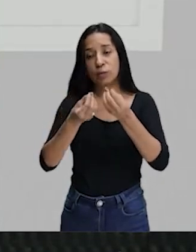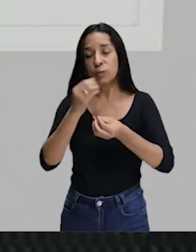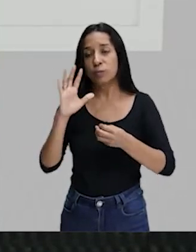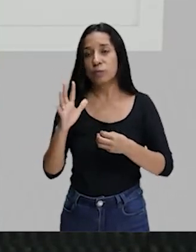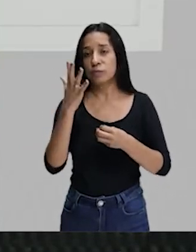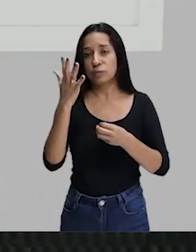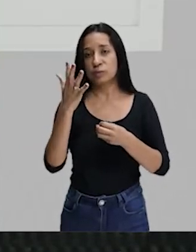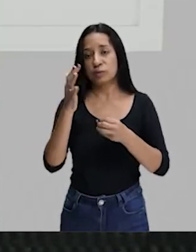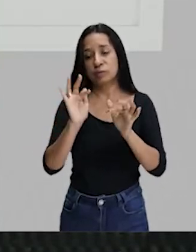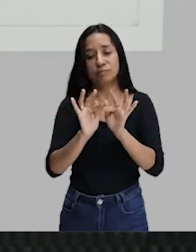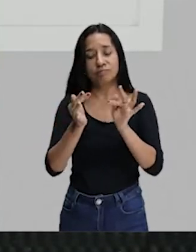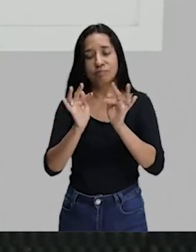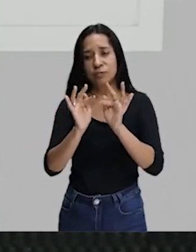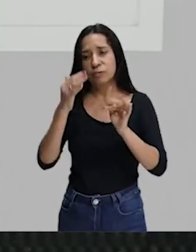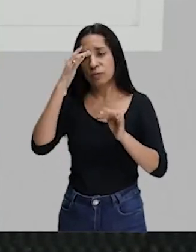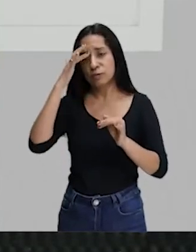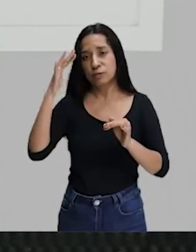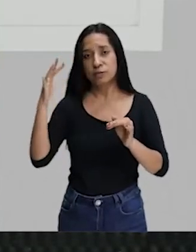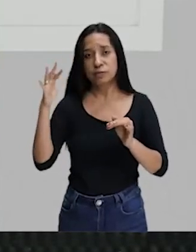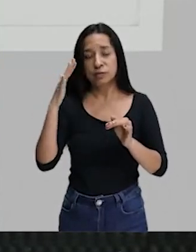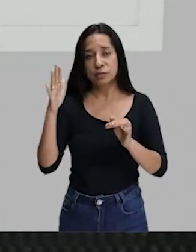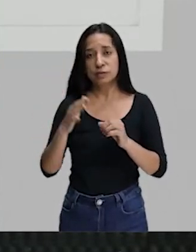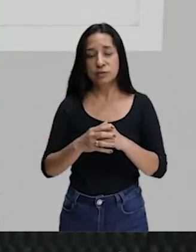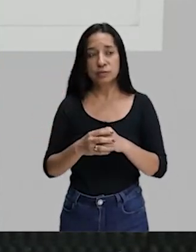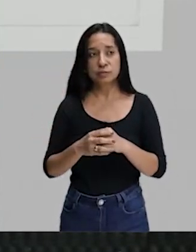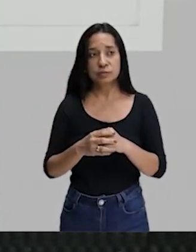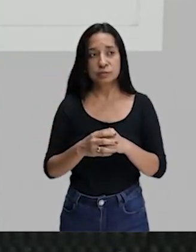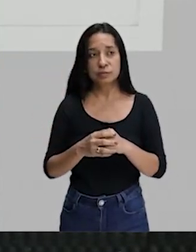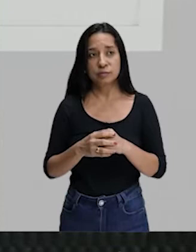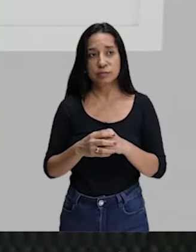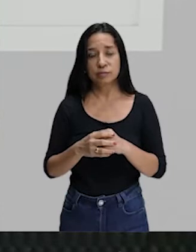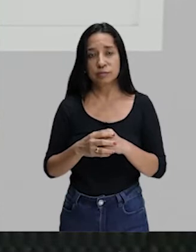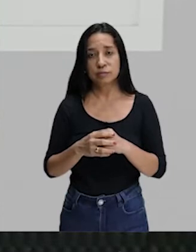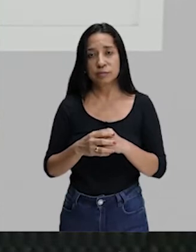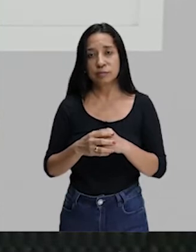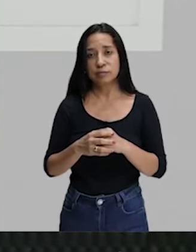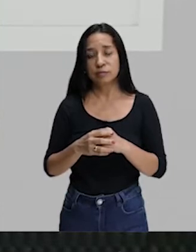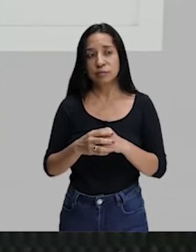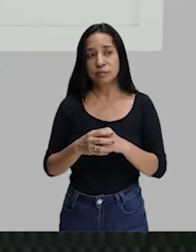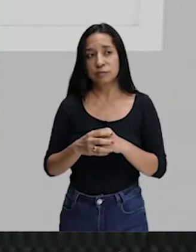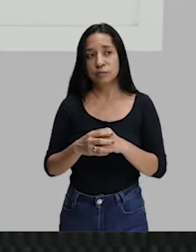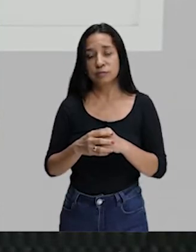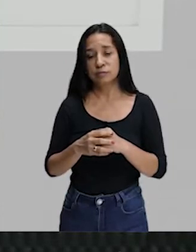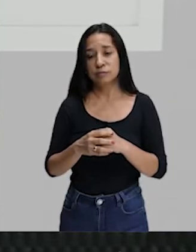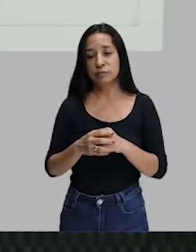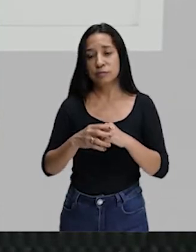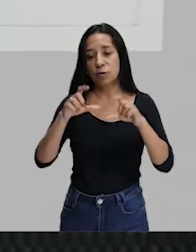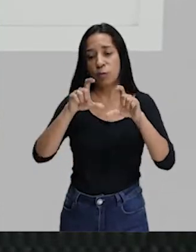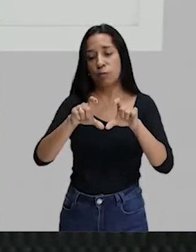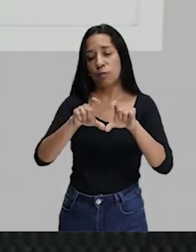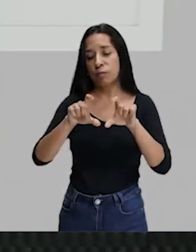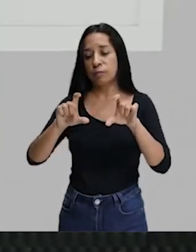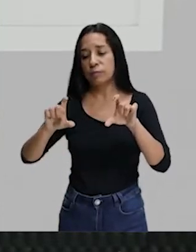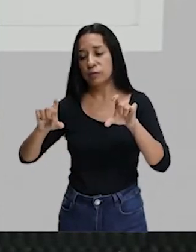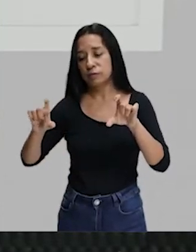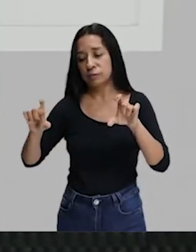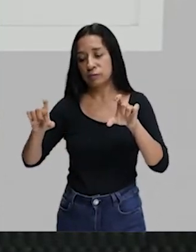Muito simples. Vamos imaginar este sólido, que seja uma barrazinha,